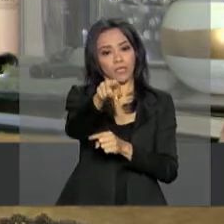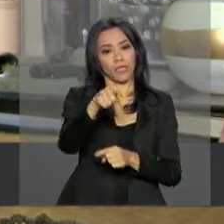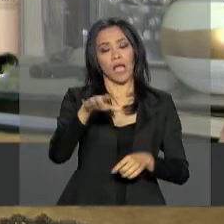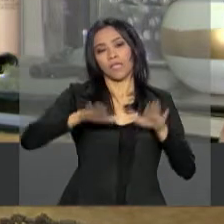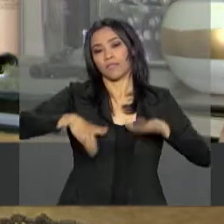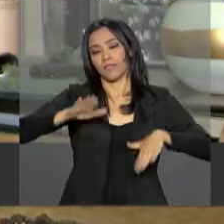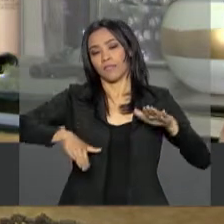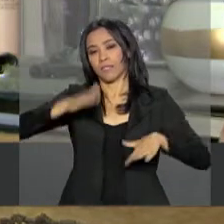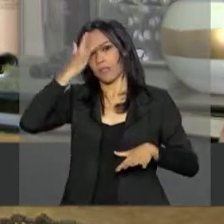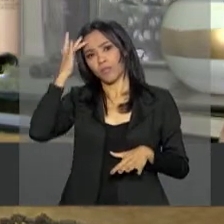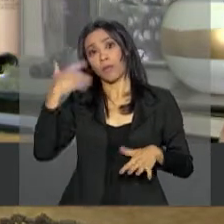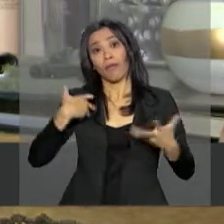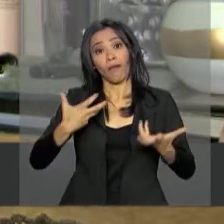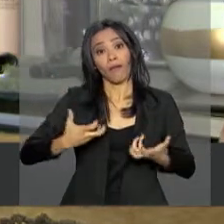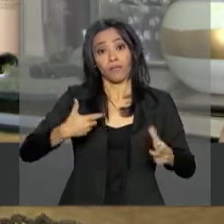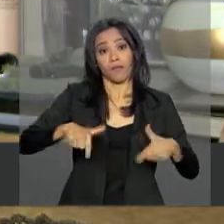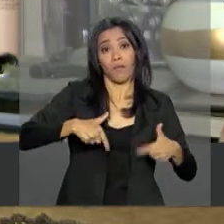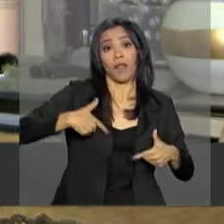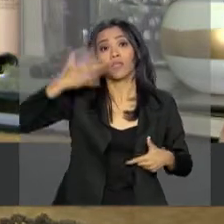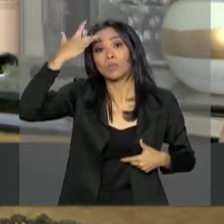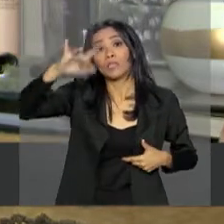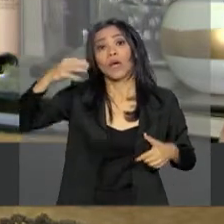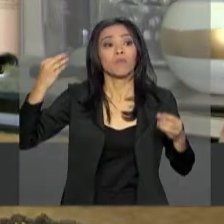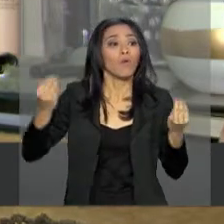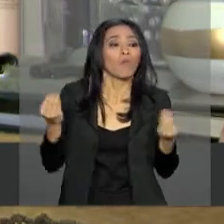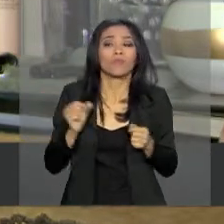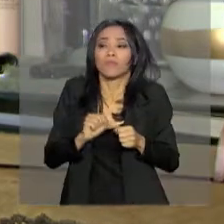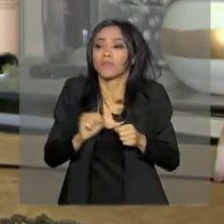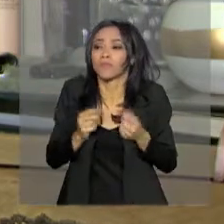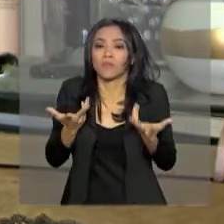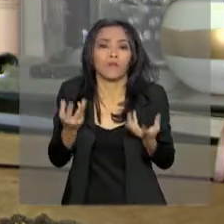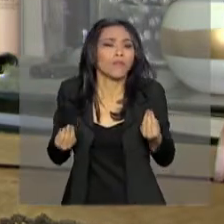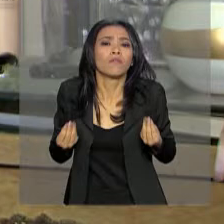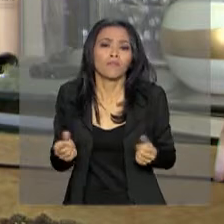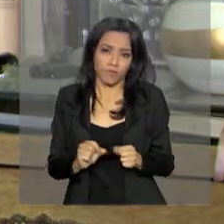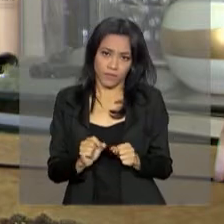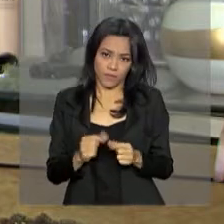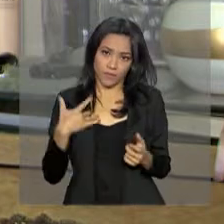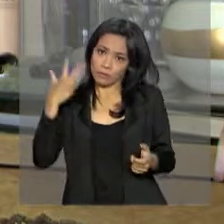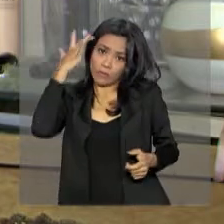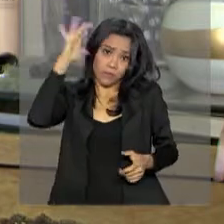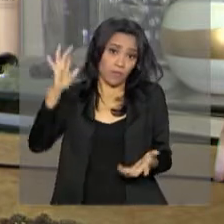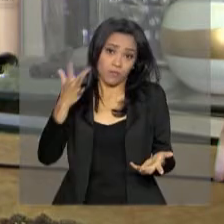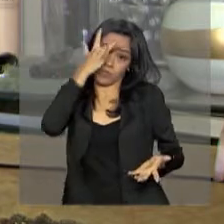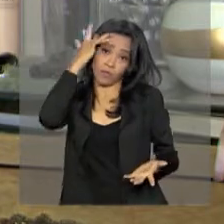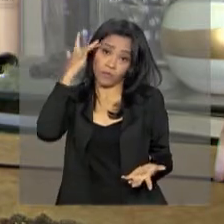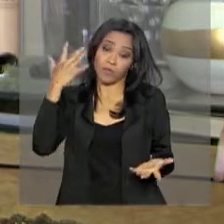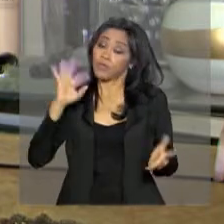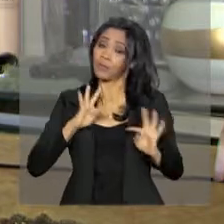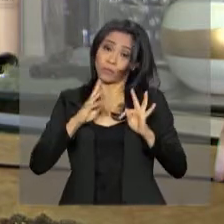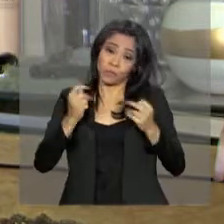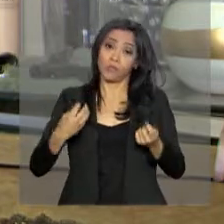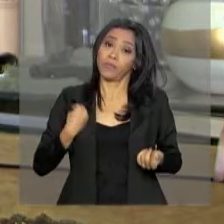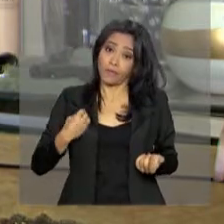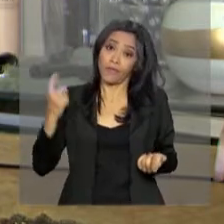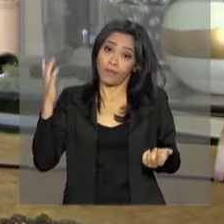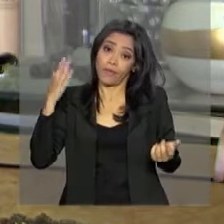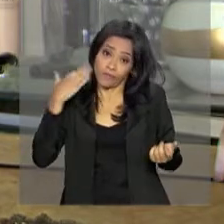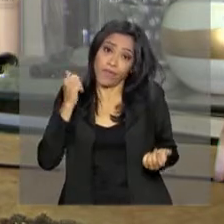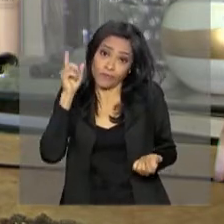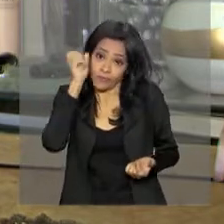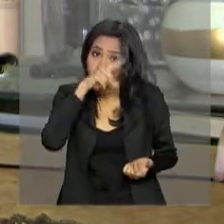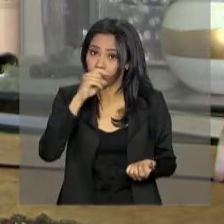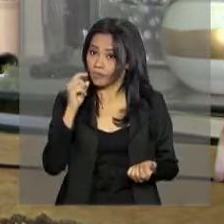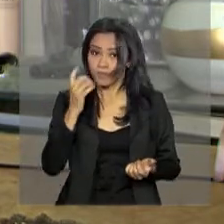querem trabalhar, mas não sabem por onde começar, não sabem como começar. Então, assim, tudo na vida eu sei que é difícil, não é